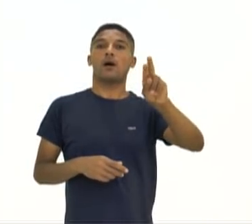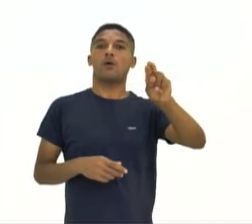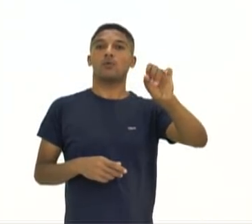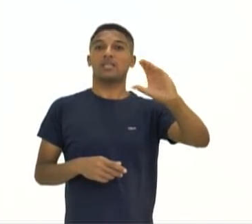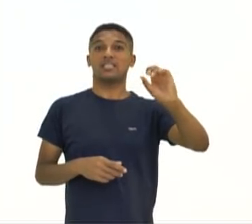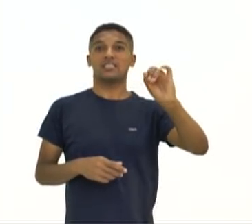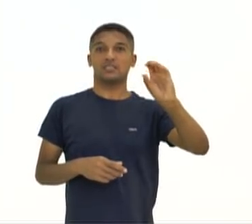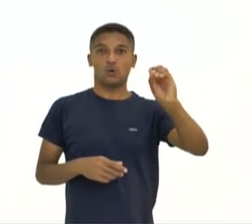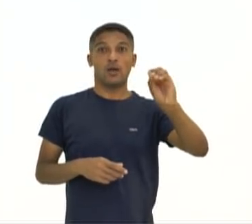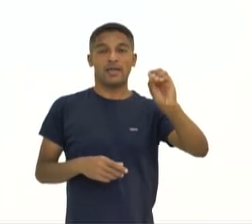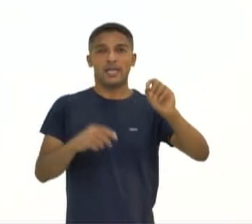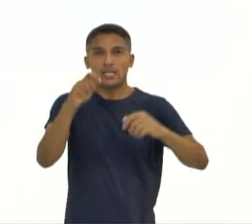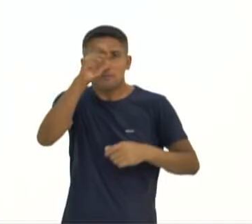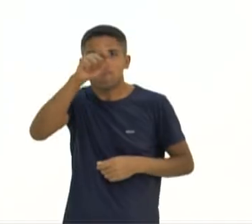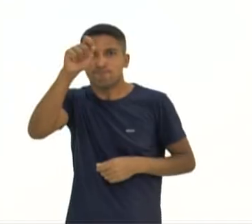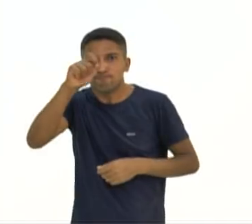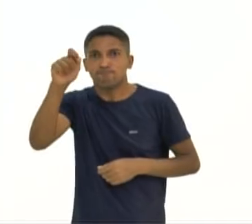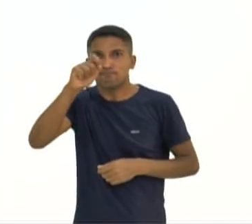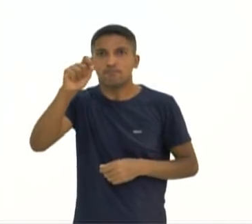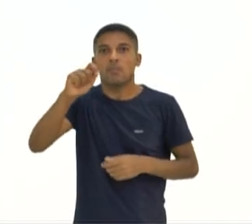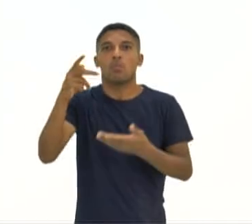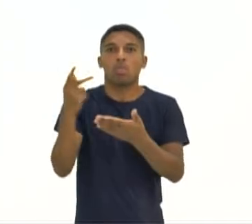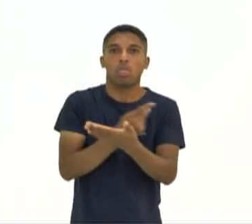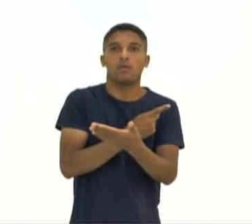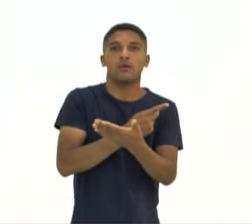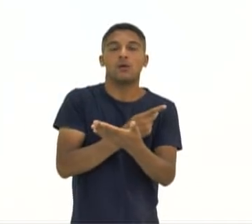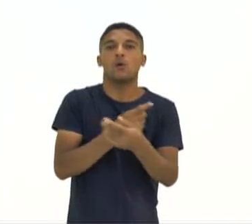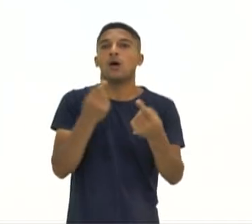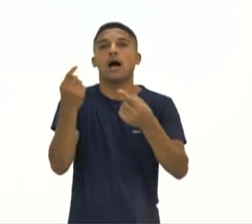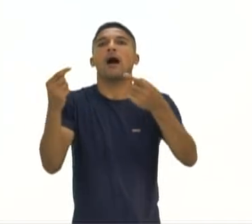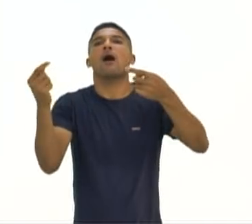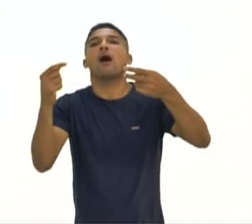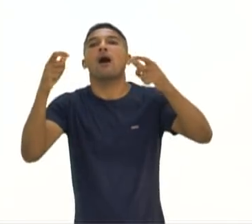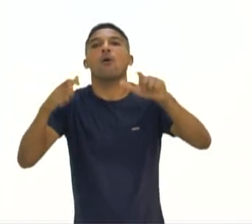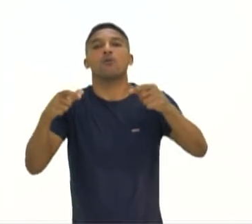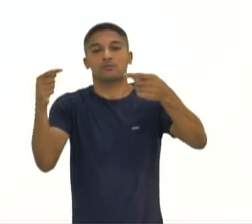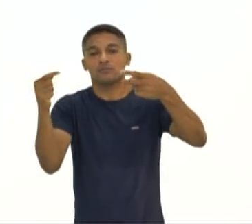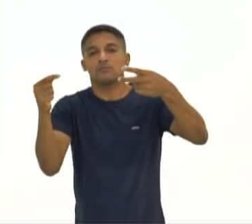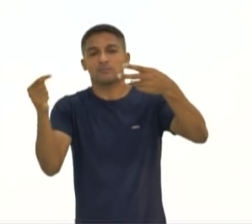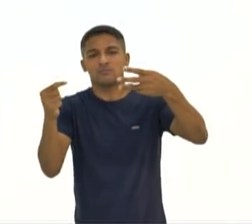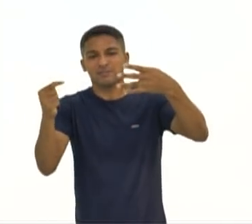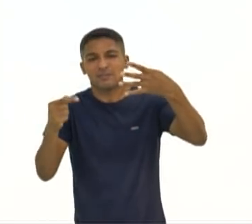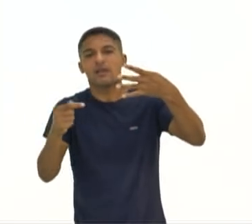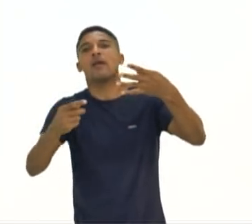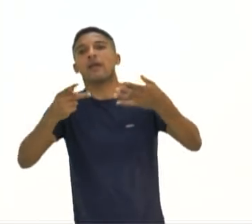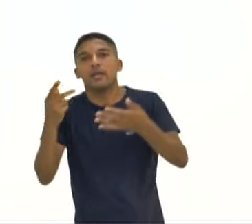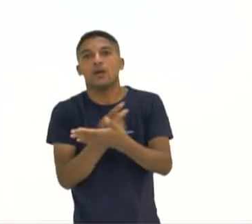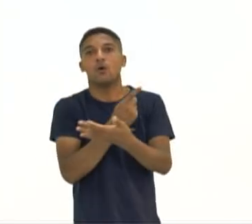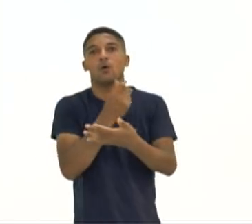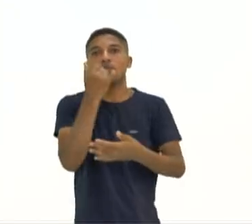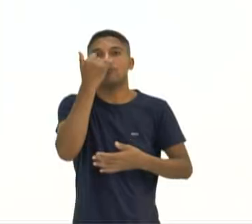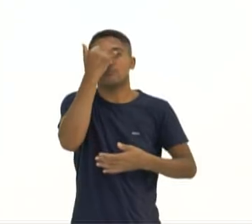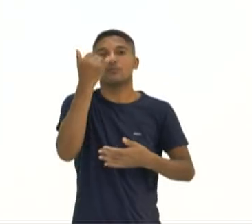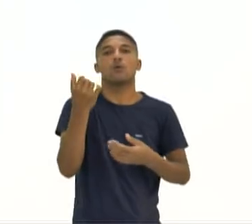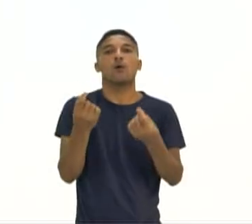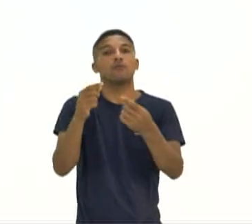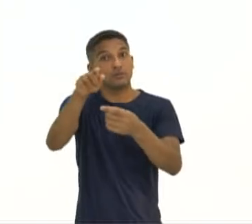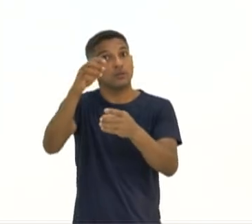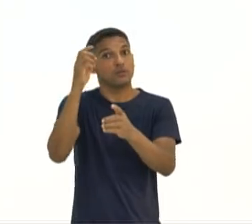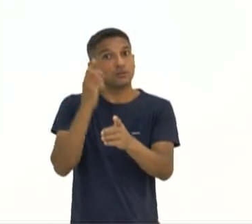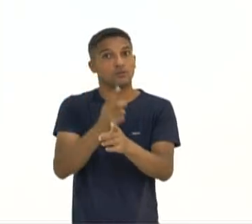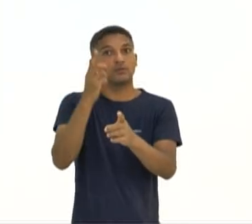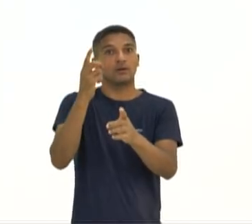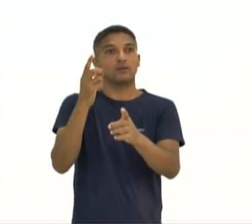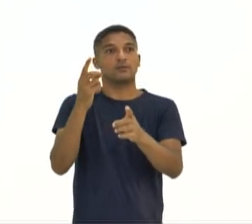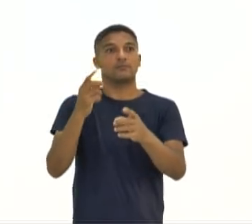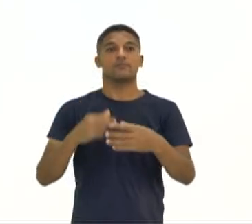que vocês descubram em qual linha está esse equívoco, esse erro na equação que Maurício representou no quadro.